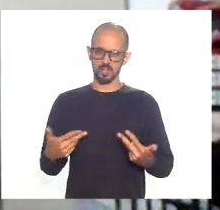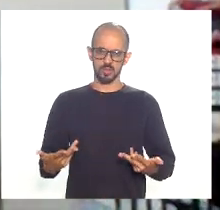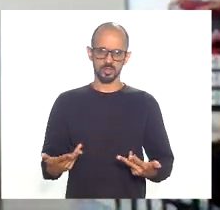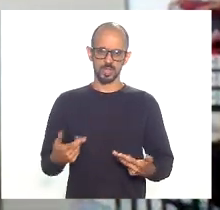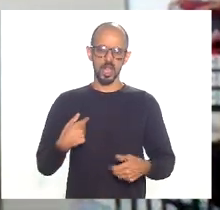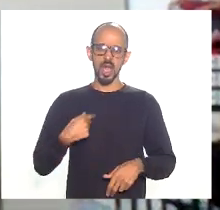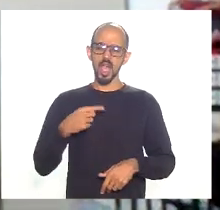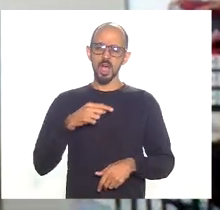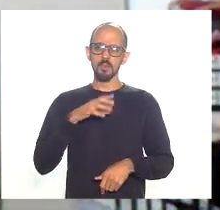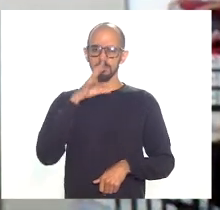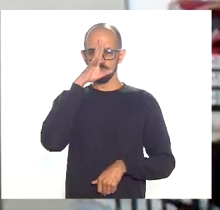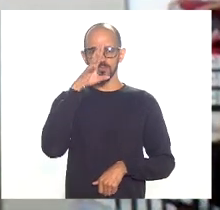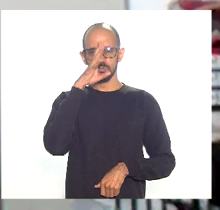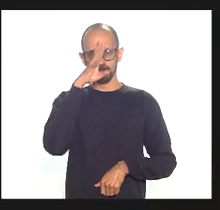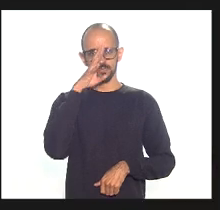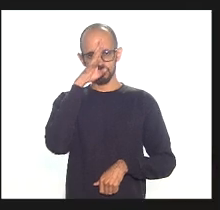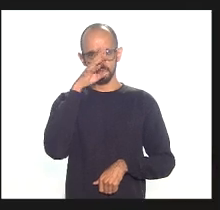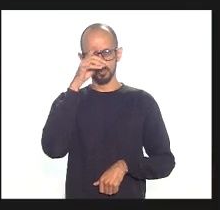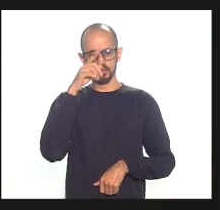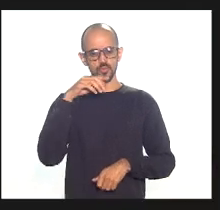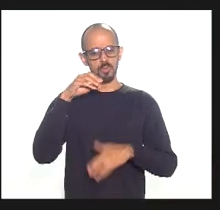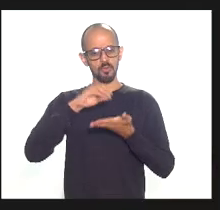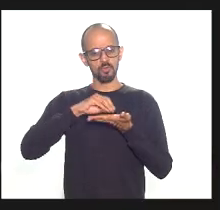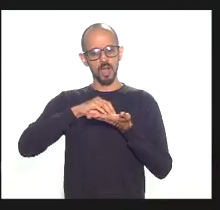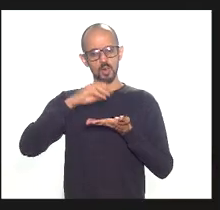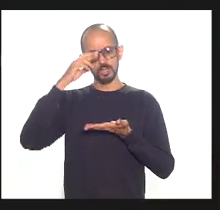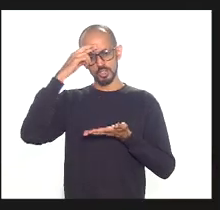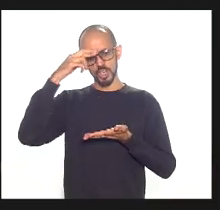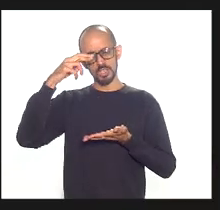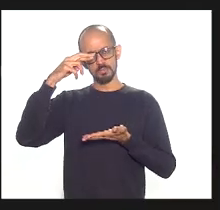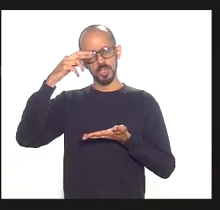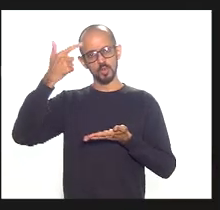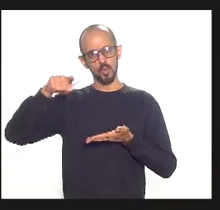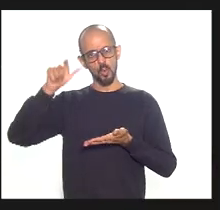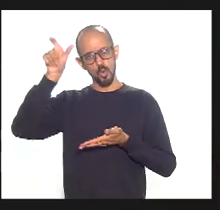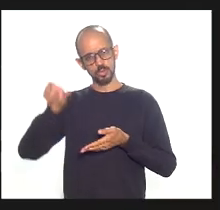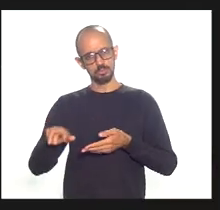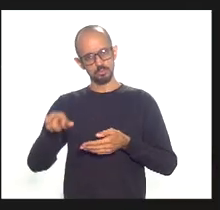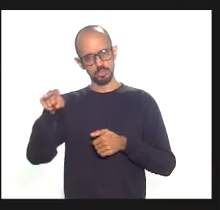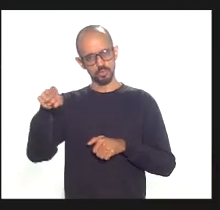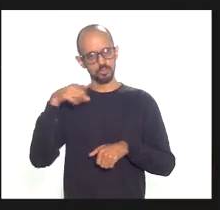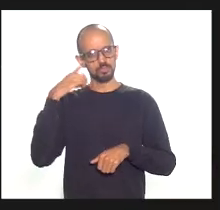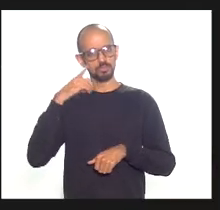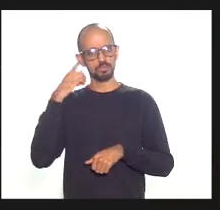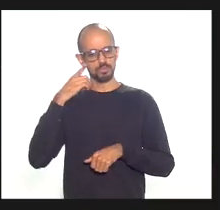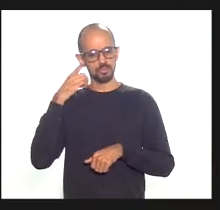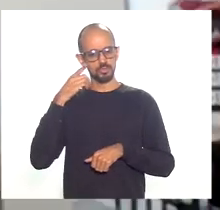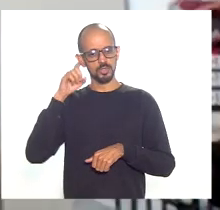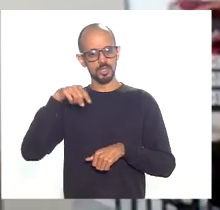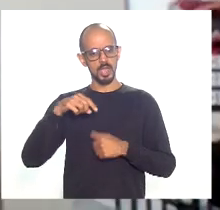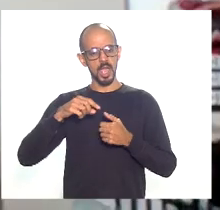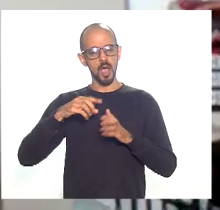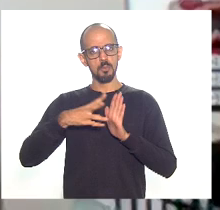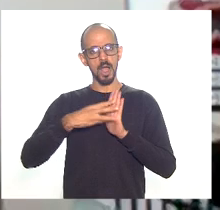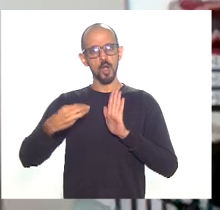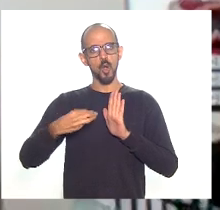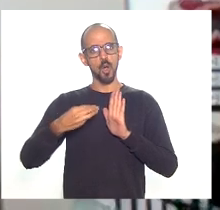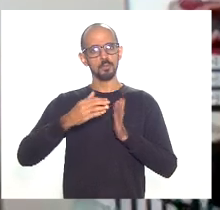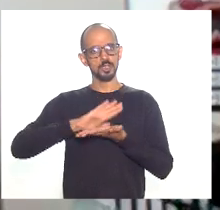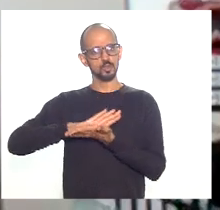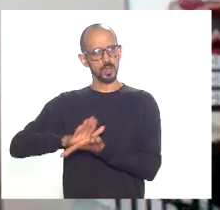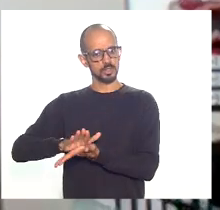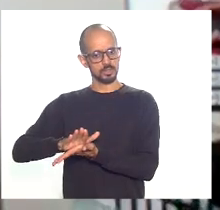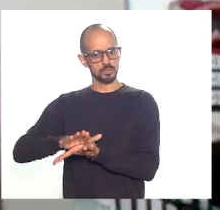um desrespeito com outros parlamentares e é uma reprodução do racismo, né? O que foi colocado aqui foram referências a